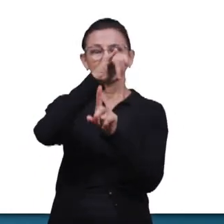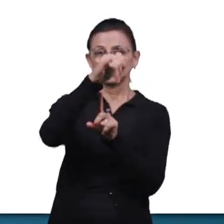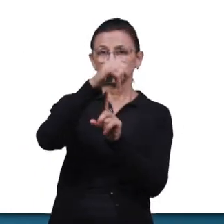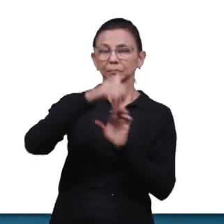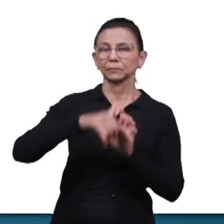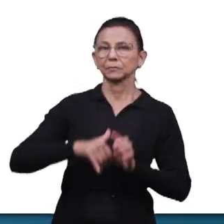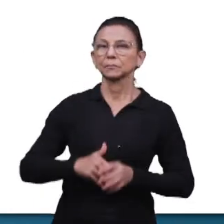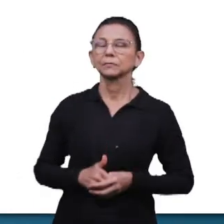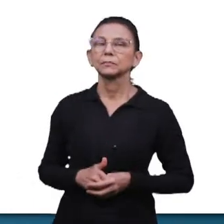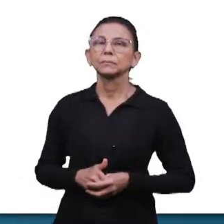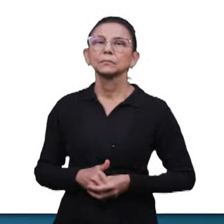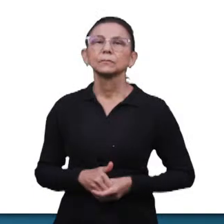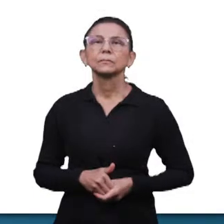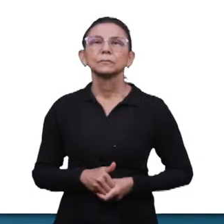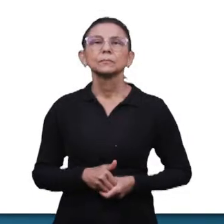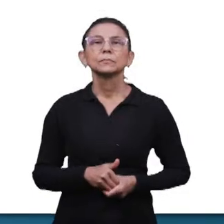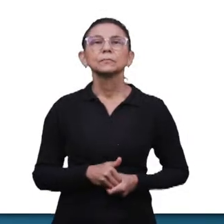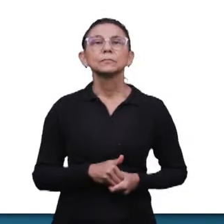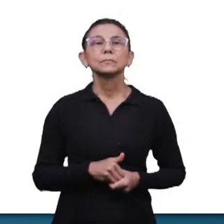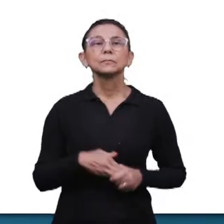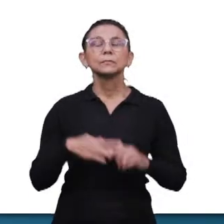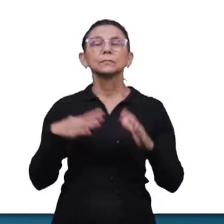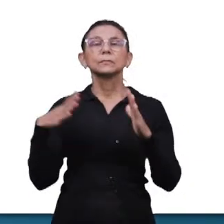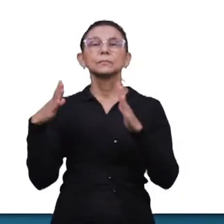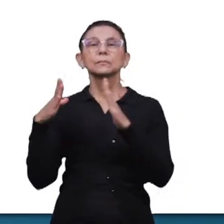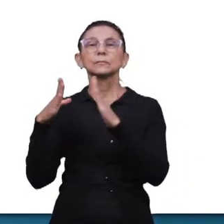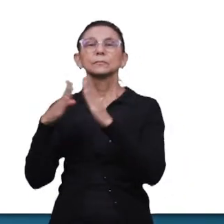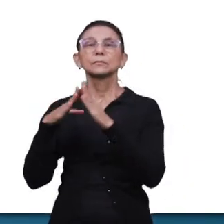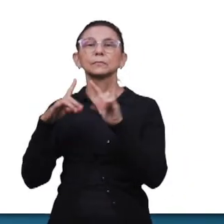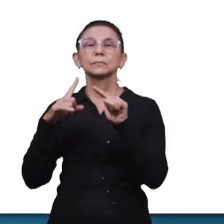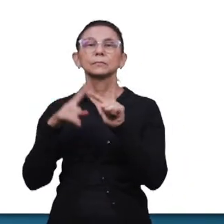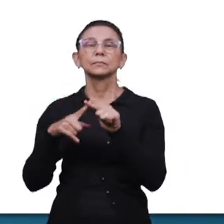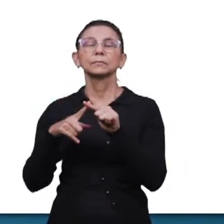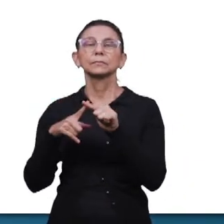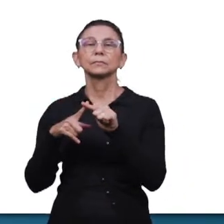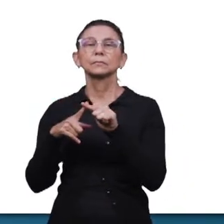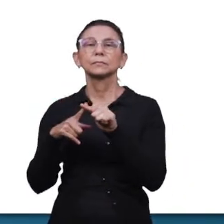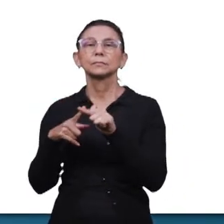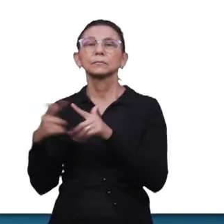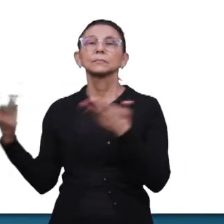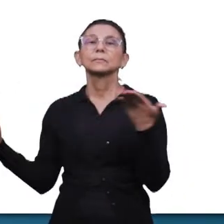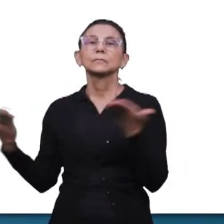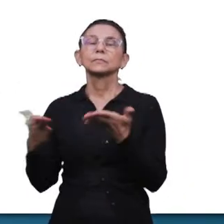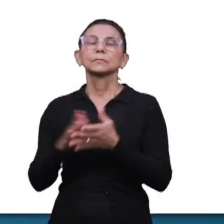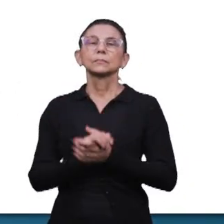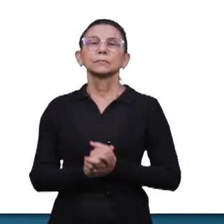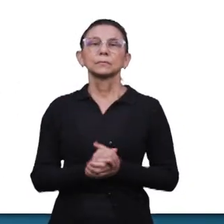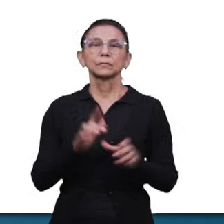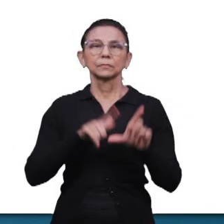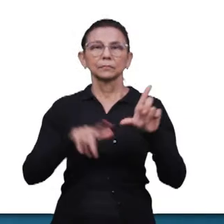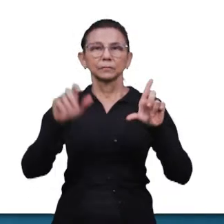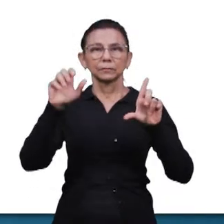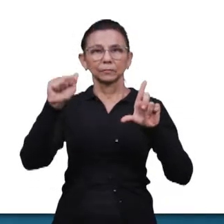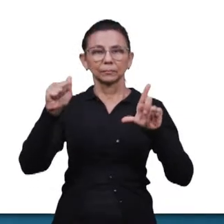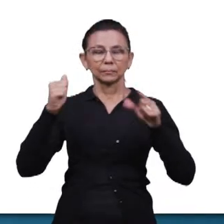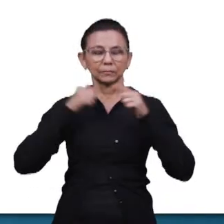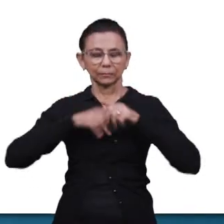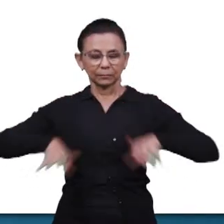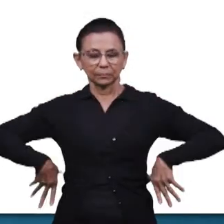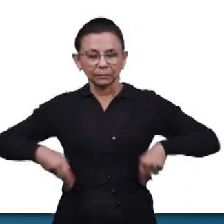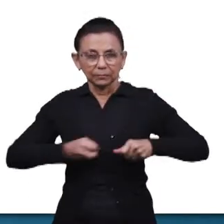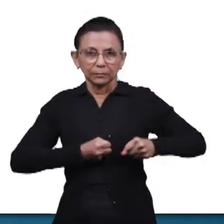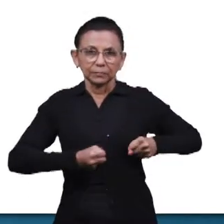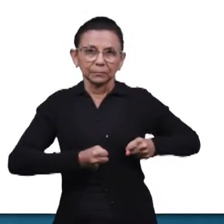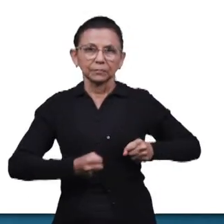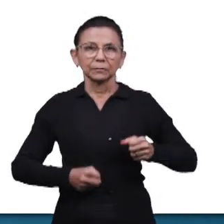que é aplicada, né, à igreja dos nossos dias nas seguintes expressões? Então, a letra A, lombos